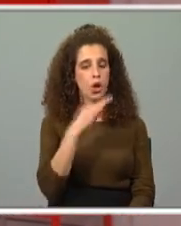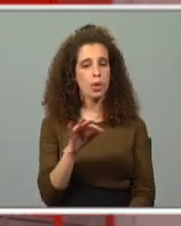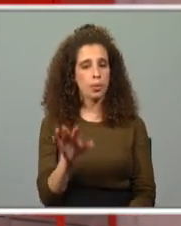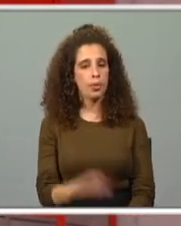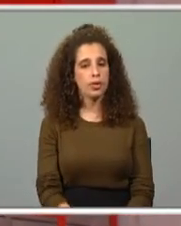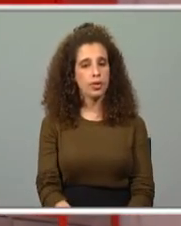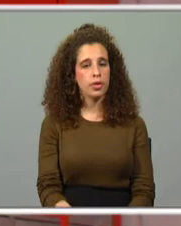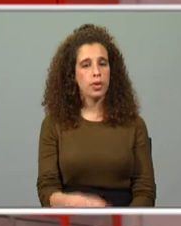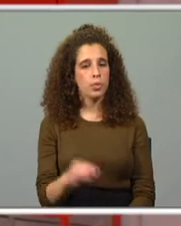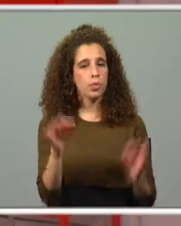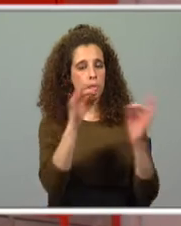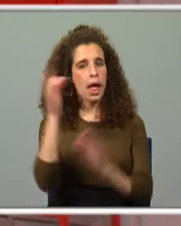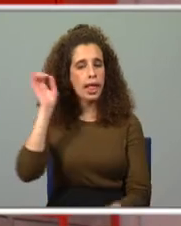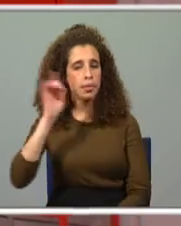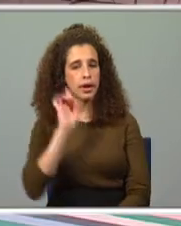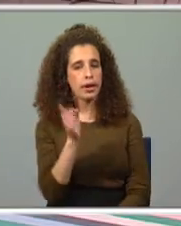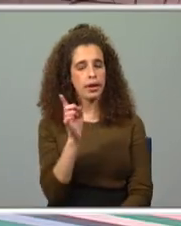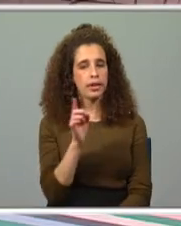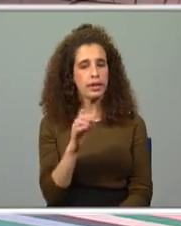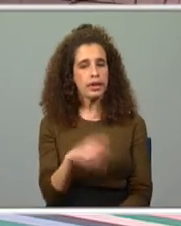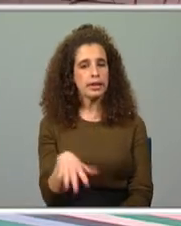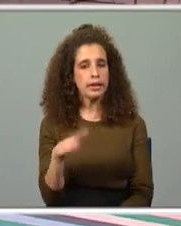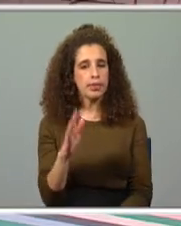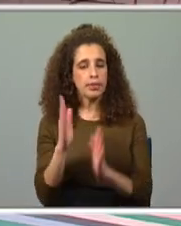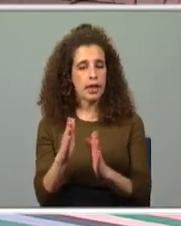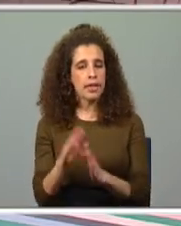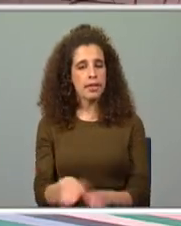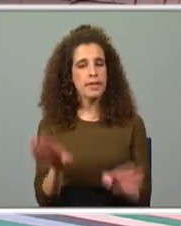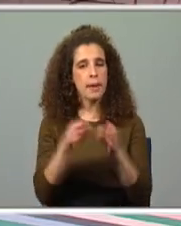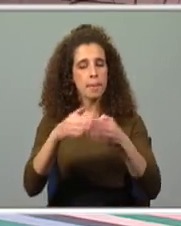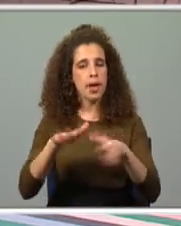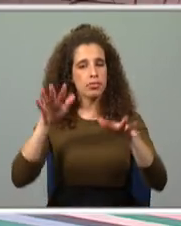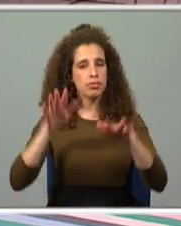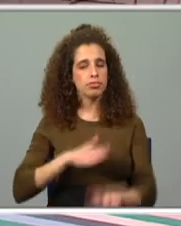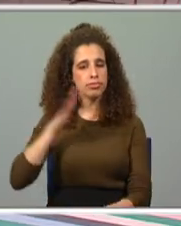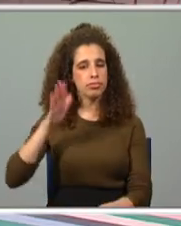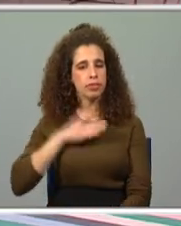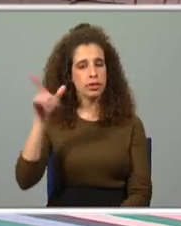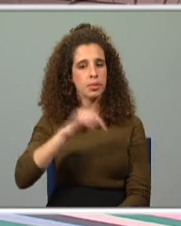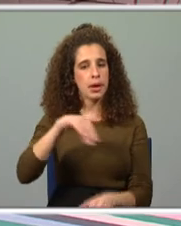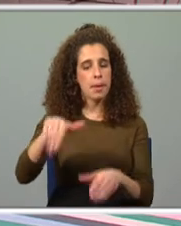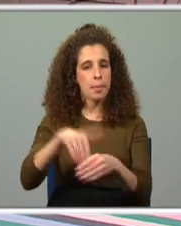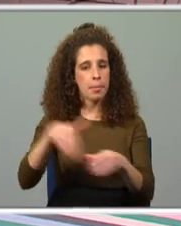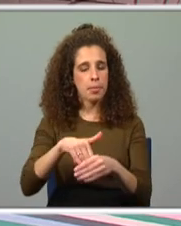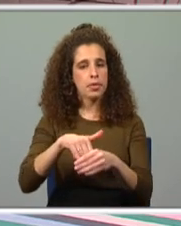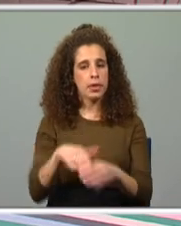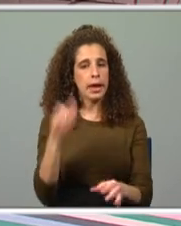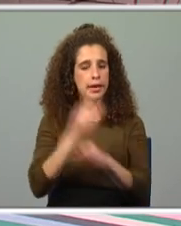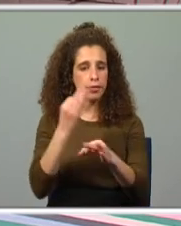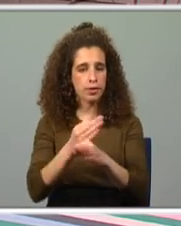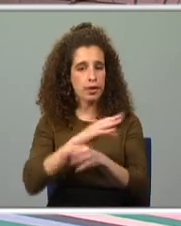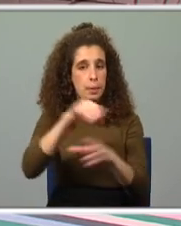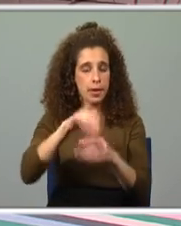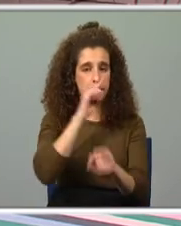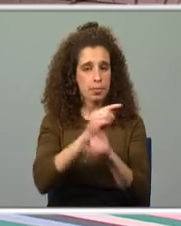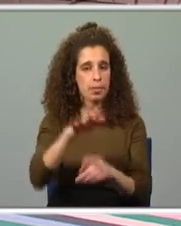os metais têm um papel muito importante. Aqui neste excerto da Banda do Exército, também participam em cerimónias que têm mesmo a ver com o Exército, não é? E que